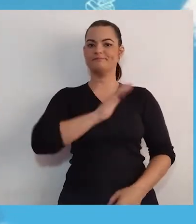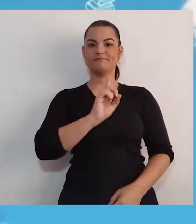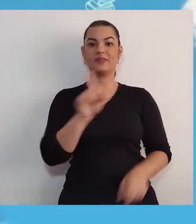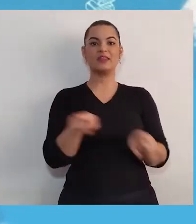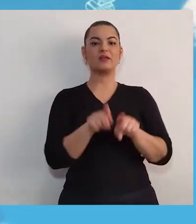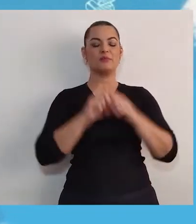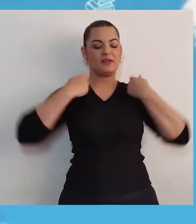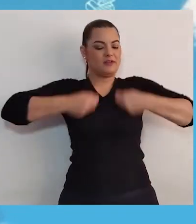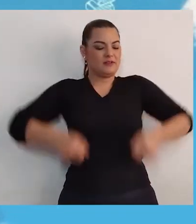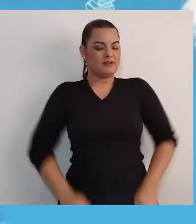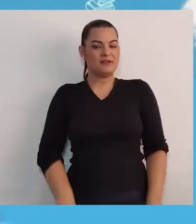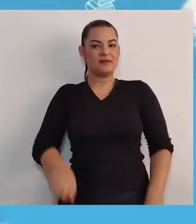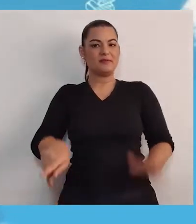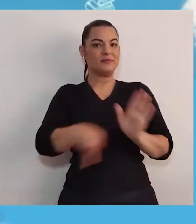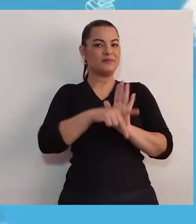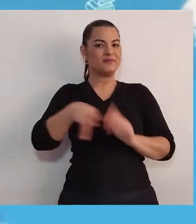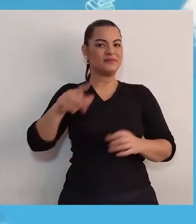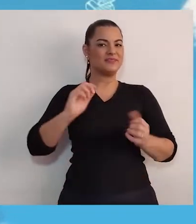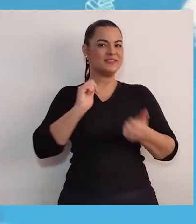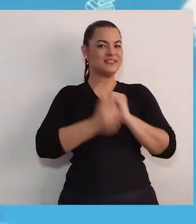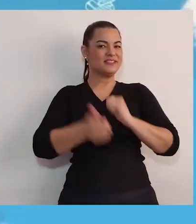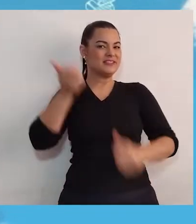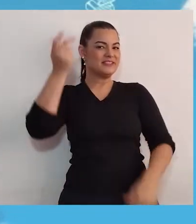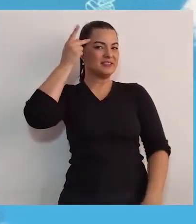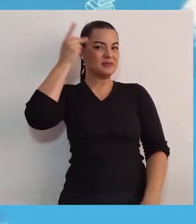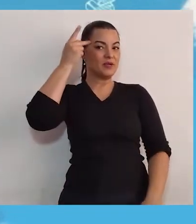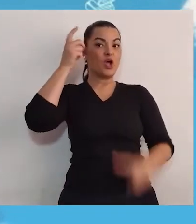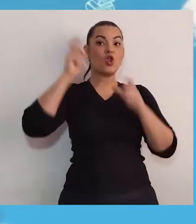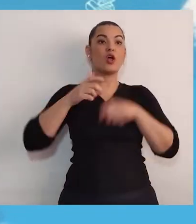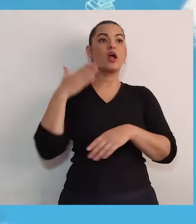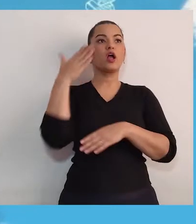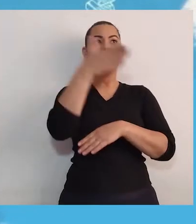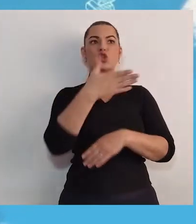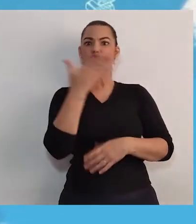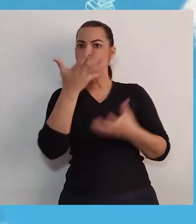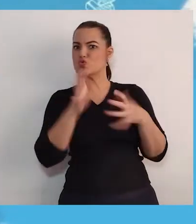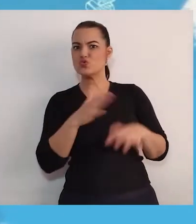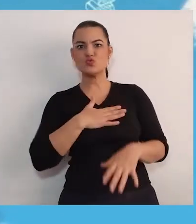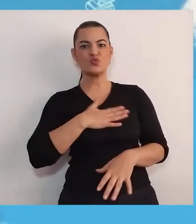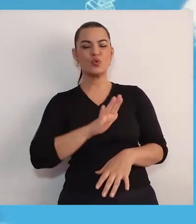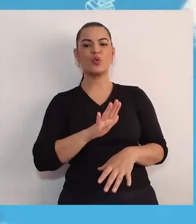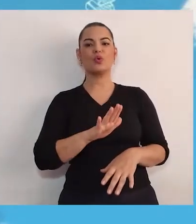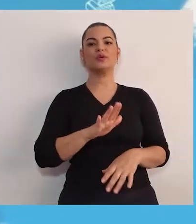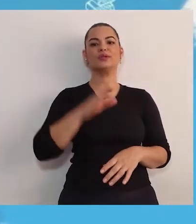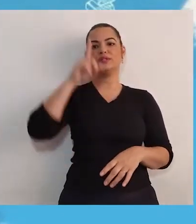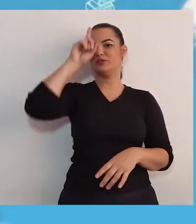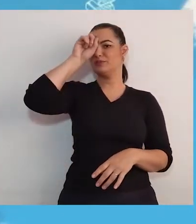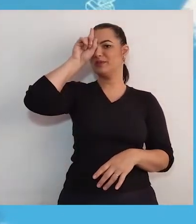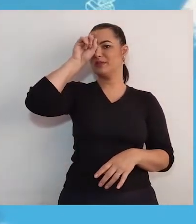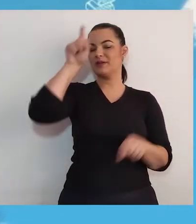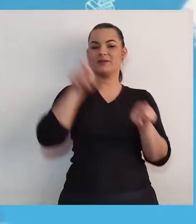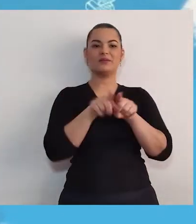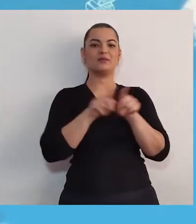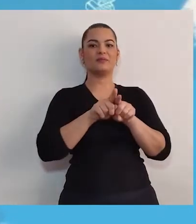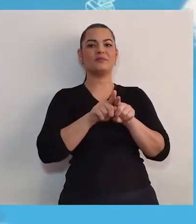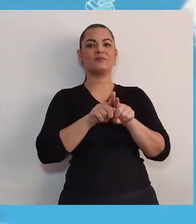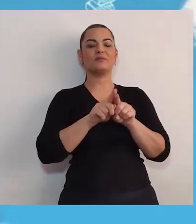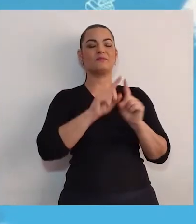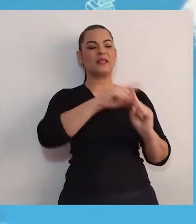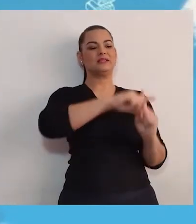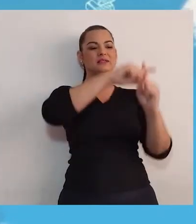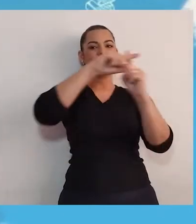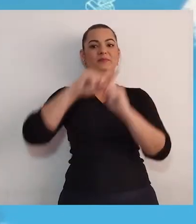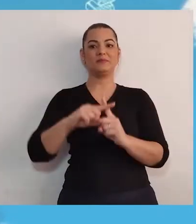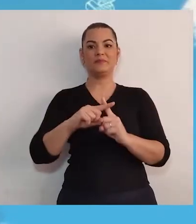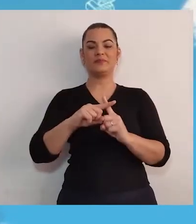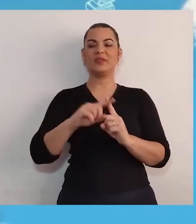Paulo. Lugares que não gosta de ir: no cemitério e hospital. E comidas que ele não aprecia: